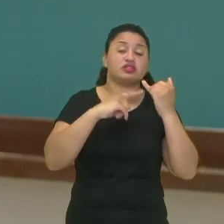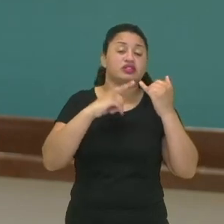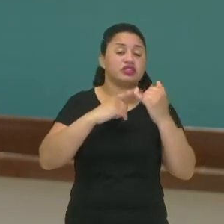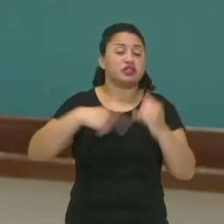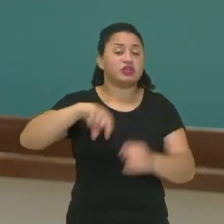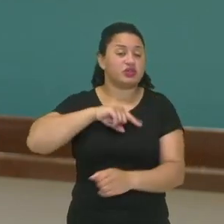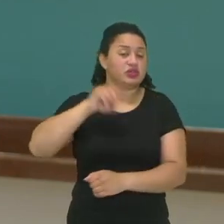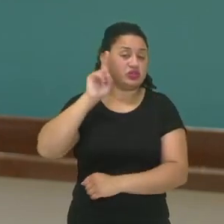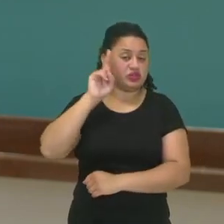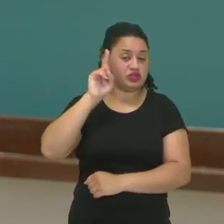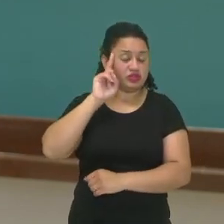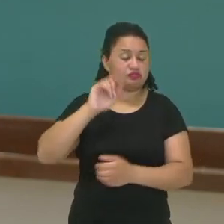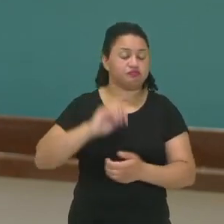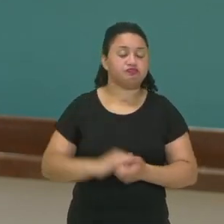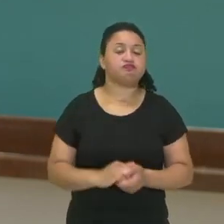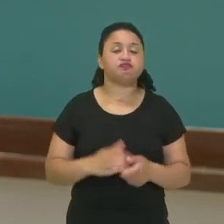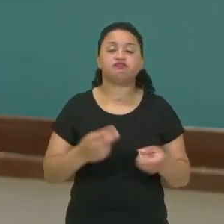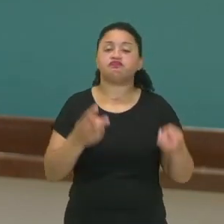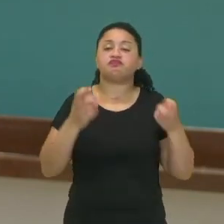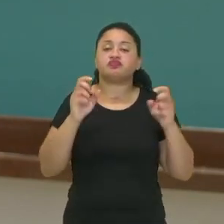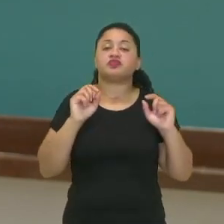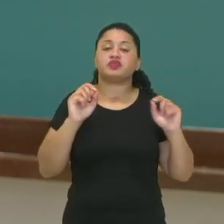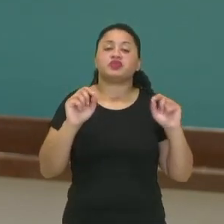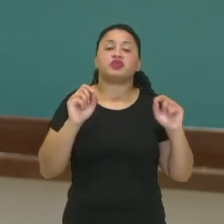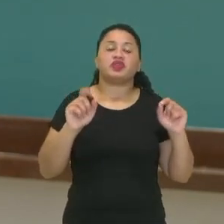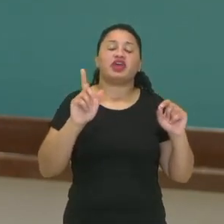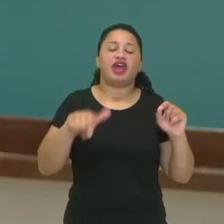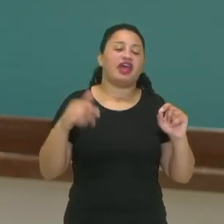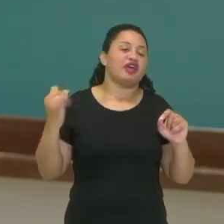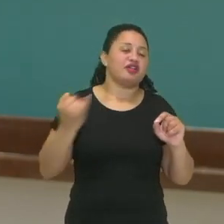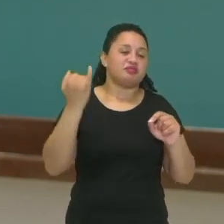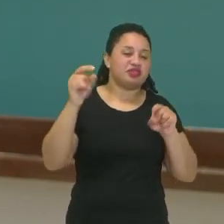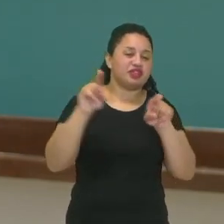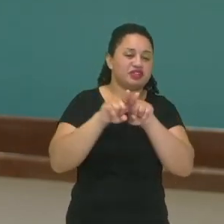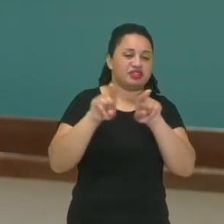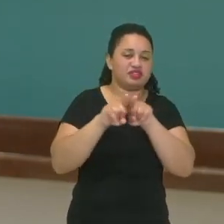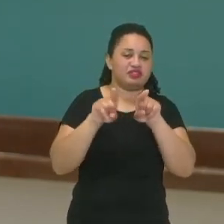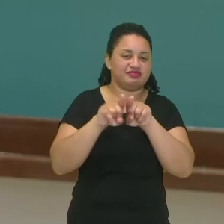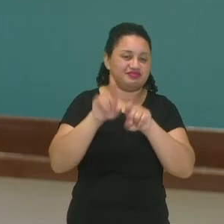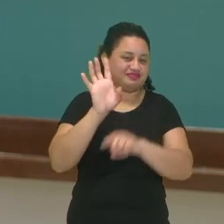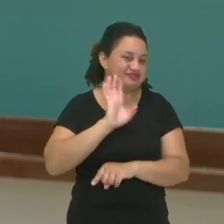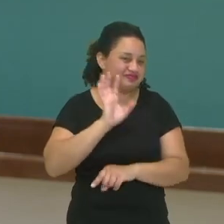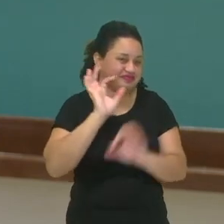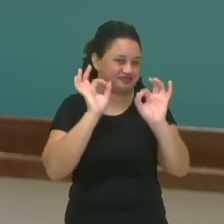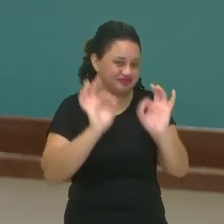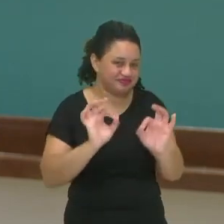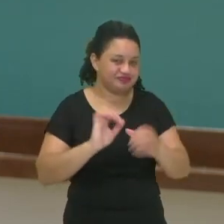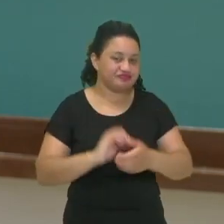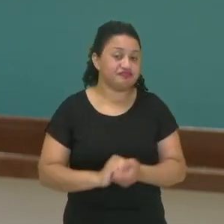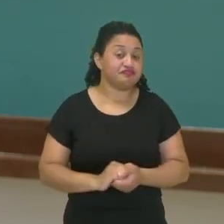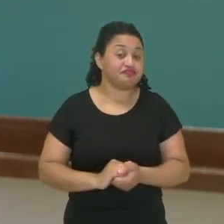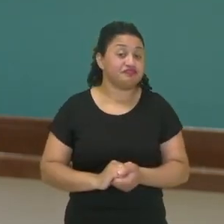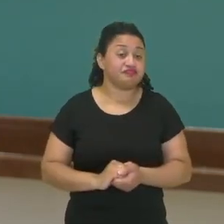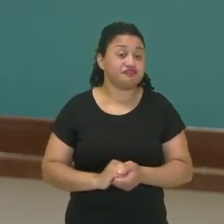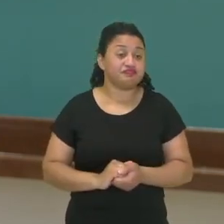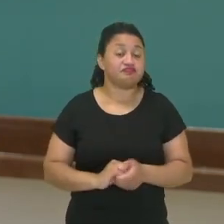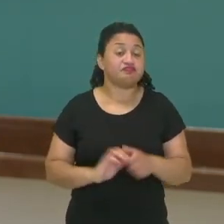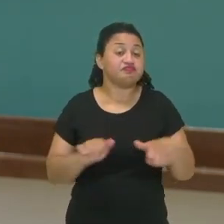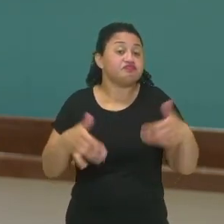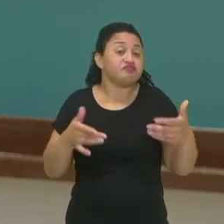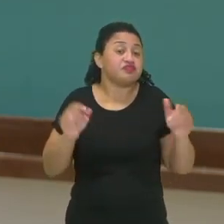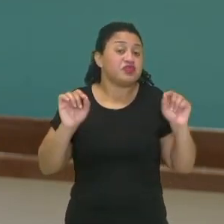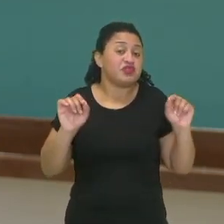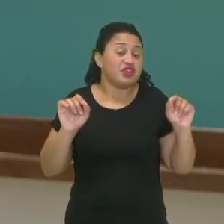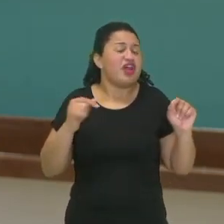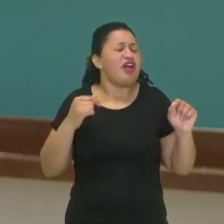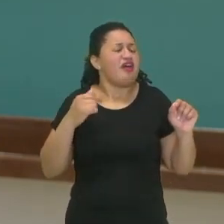dia. Veja então como a fonte é importante. Legal, né? Olha, gente, eu curti